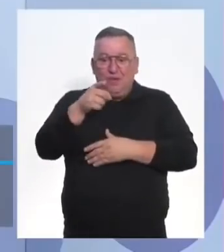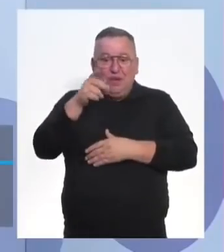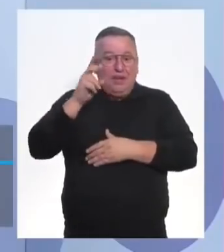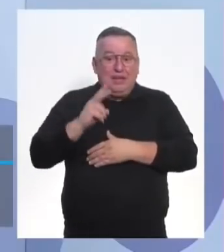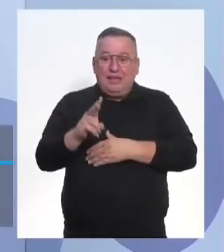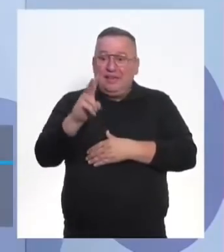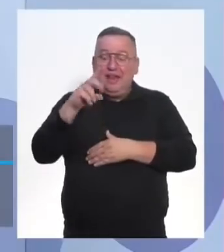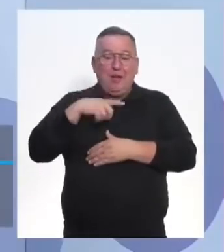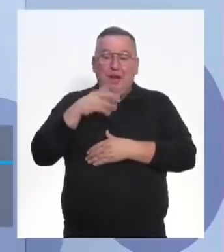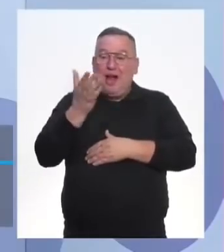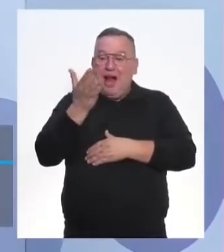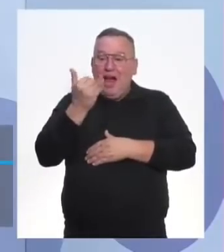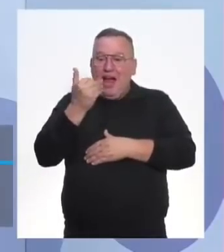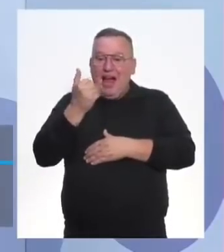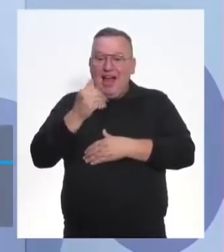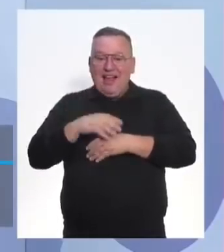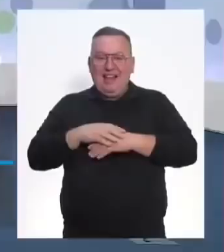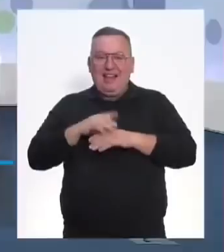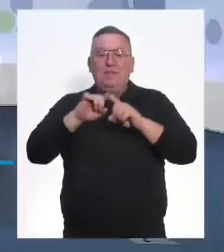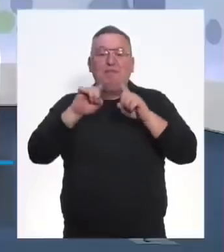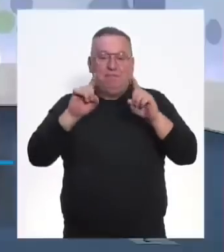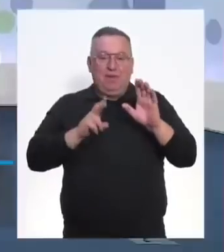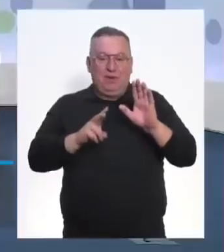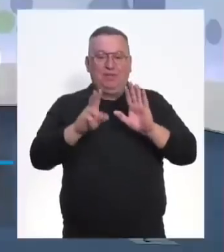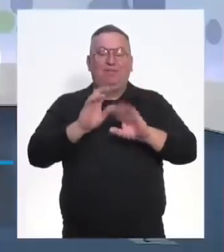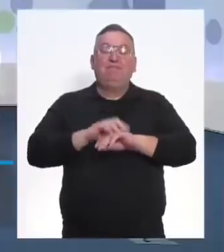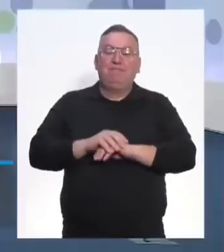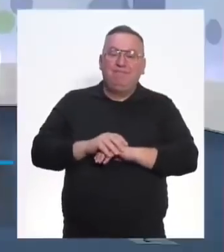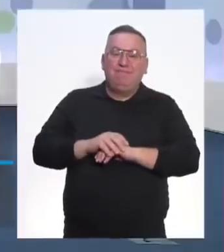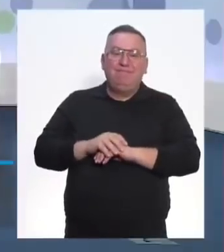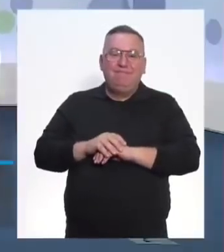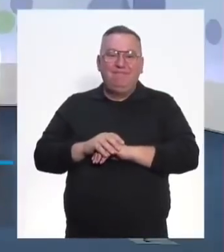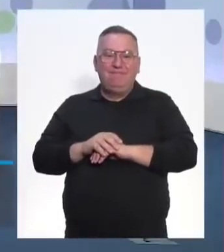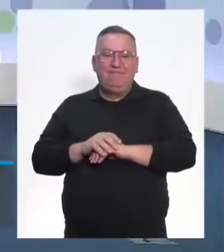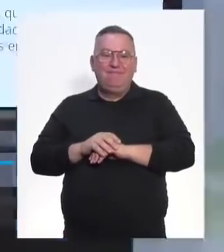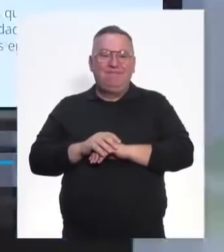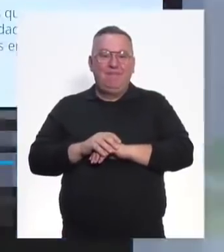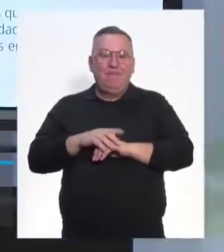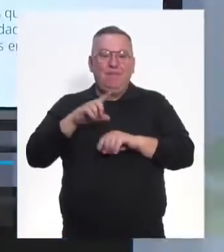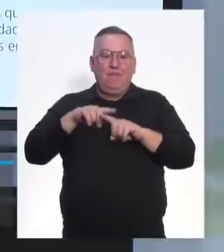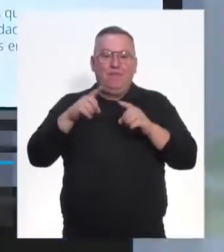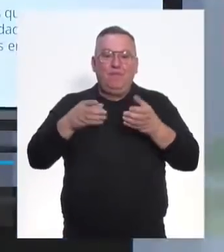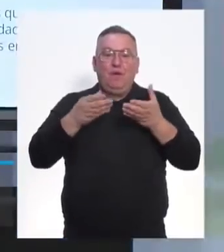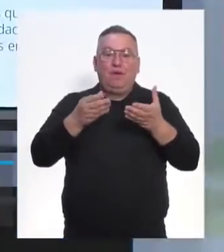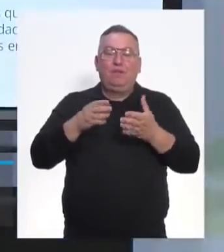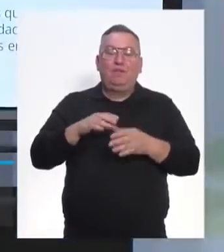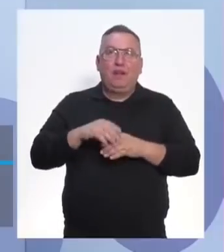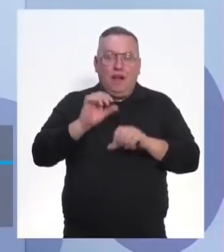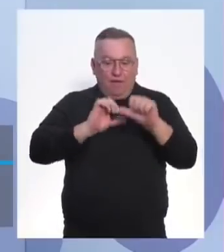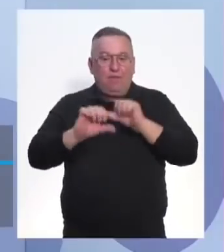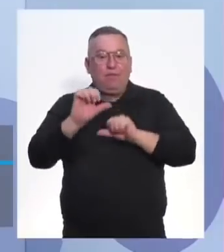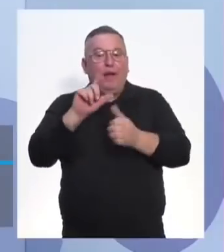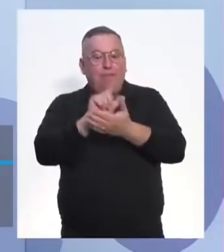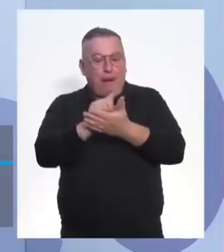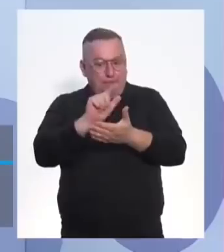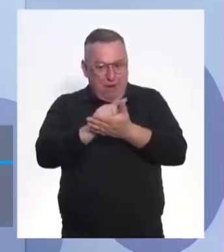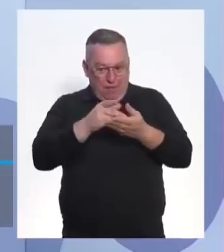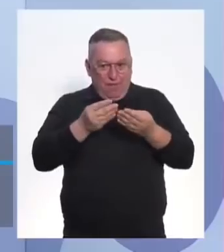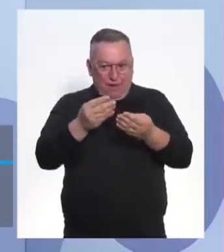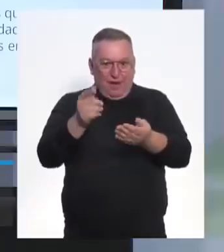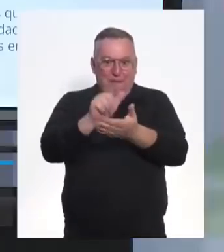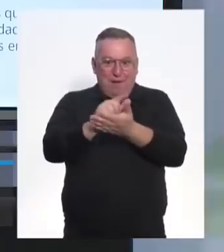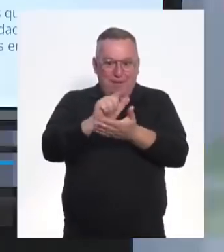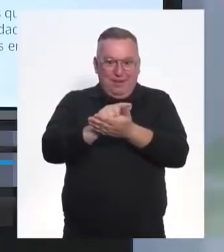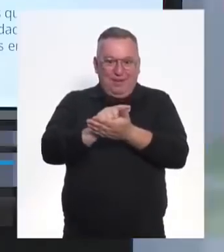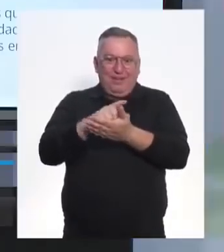sempre arruma uma comida no contexto. Mas vamos lá, vai. Tá, vai. então eu tô entregador de comida. Tô entregando papel, melhor. Ah, tá, tô entregando papel. Então, tô